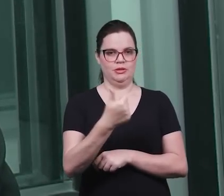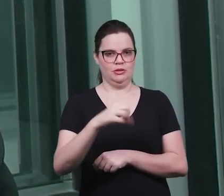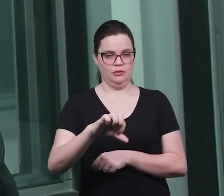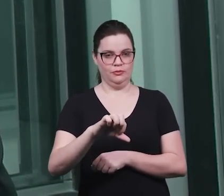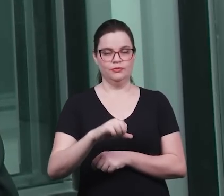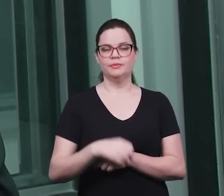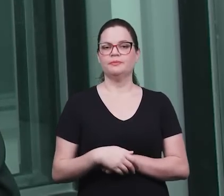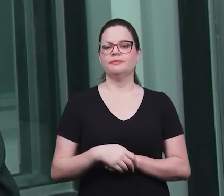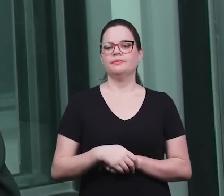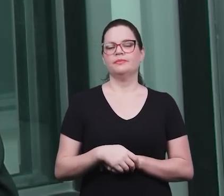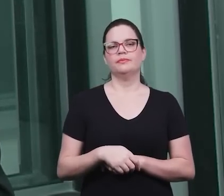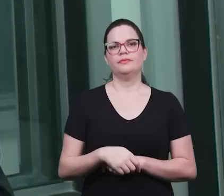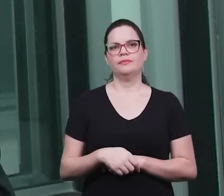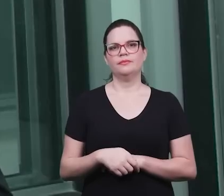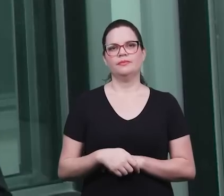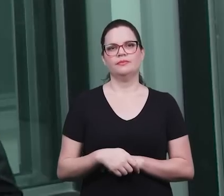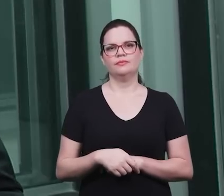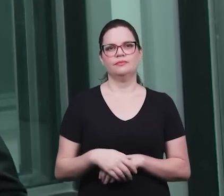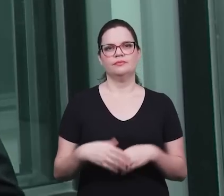como principal